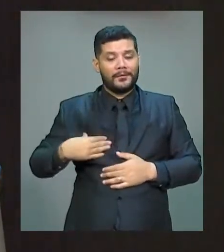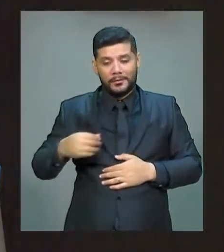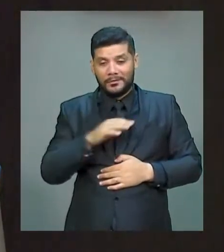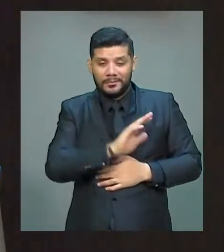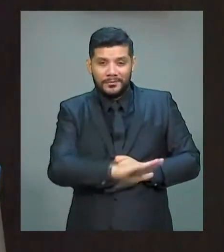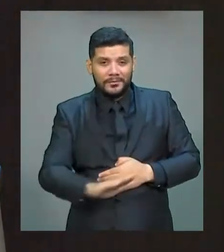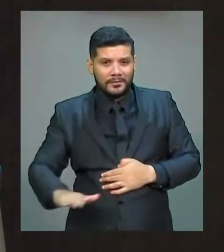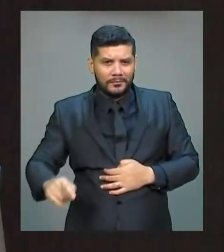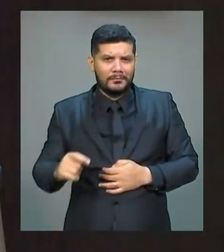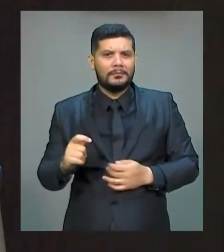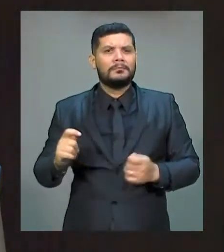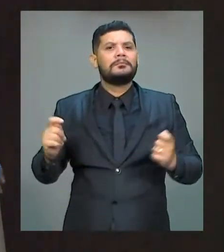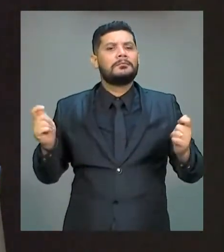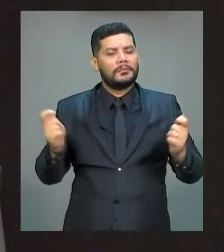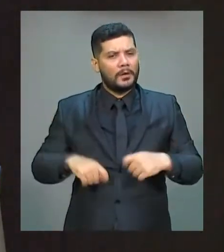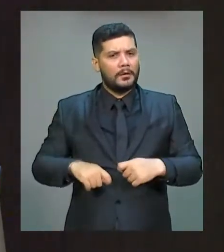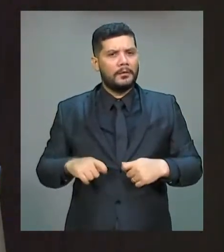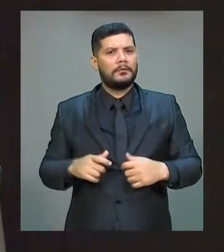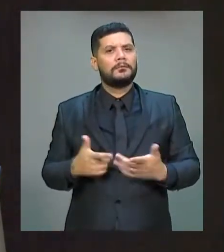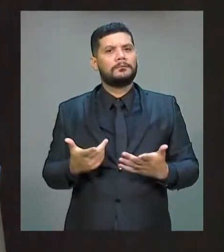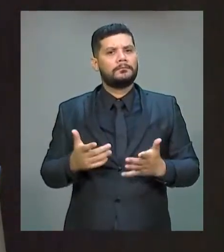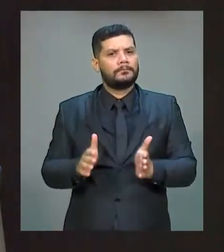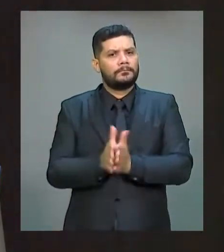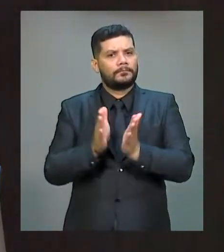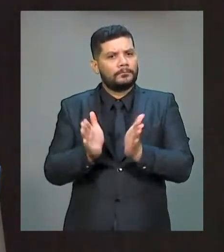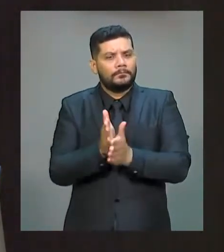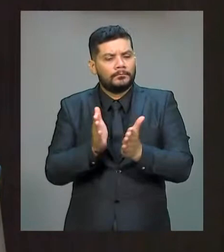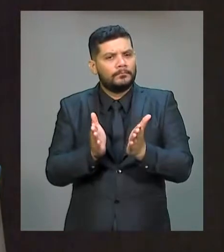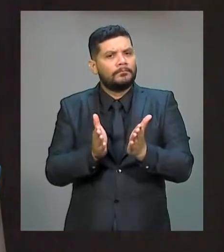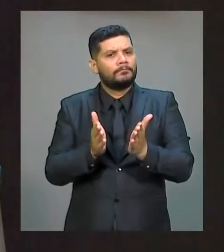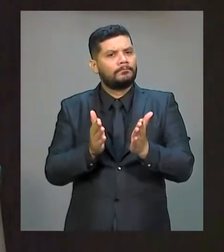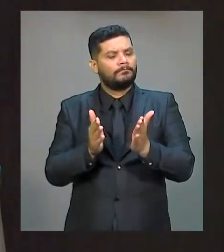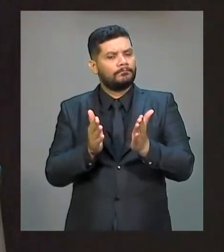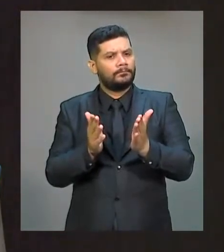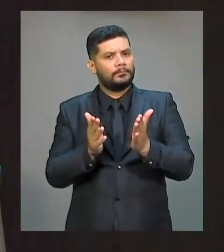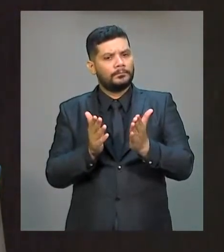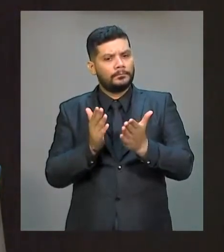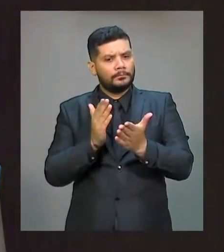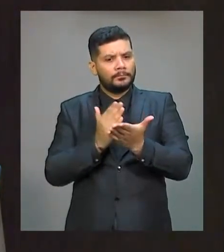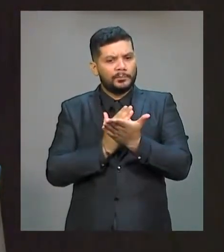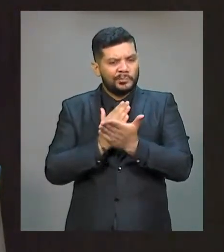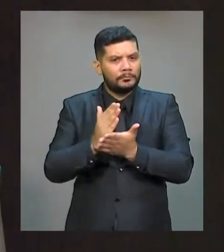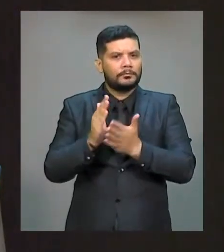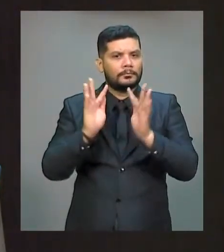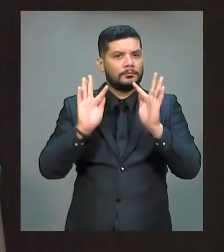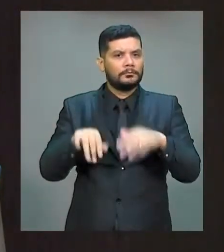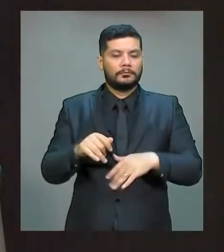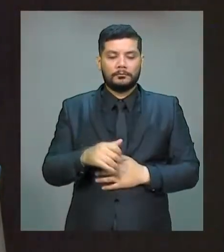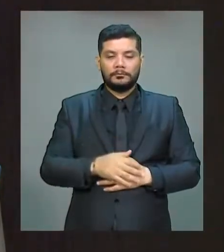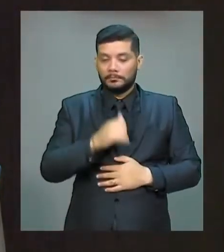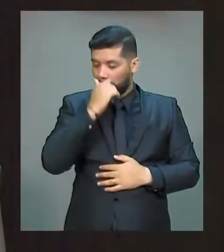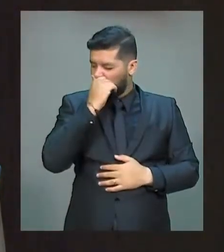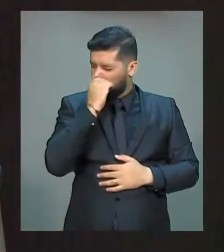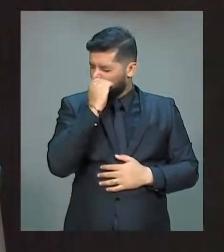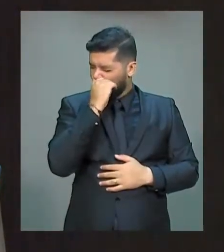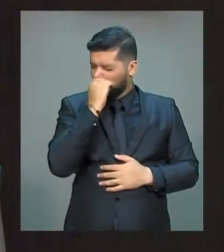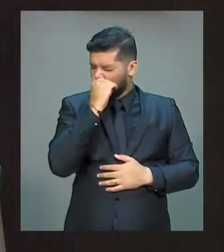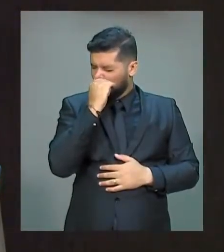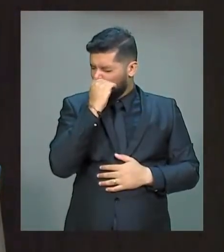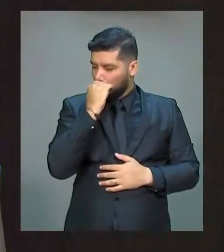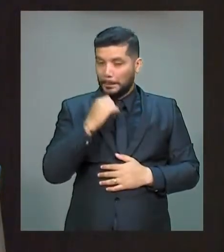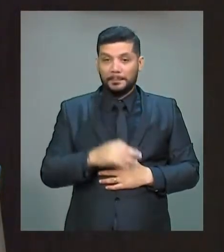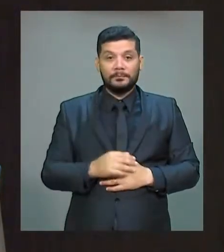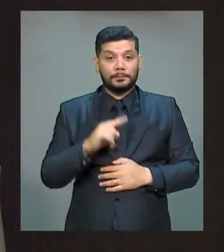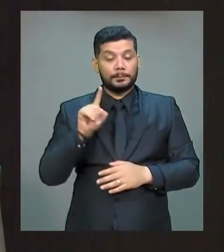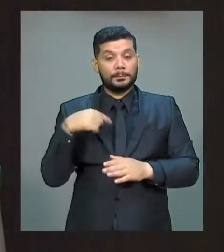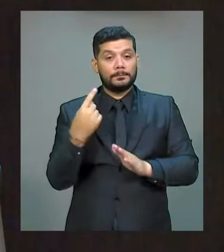permitiria enfrentar a extrema pobreza e a miséria. De onde é que sairia esse dinheiro? Nós estamos propondo, a exemplo